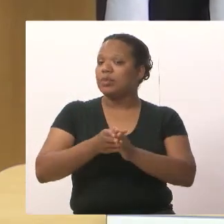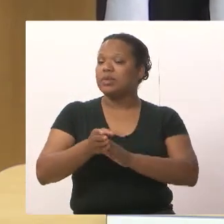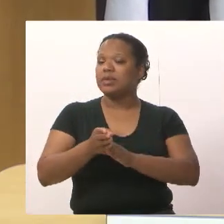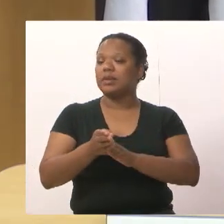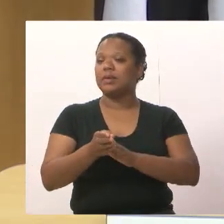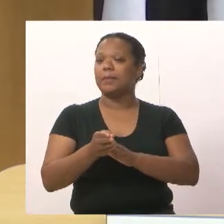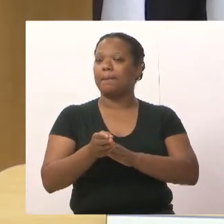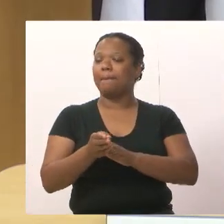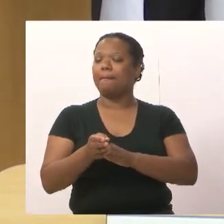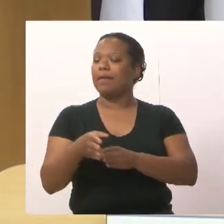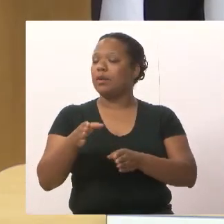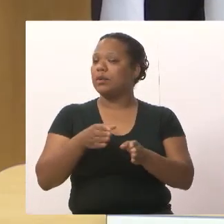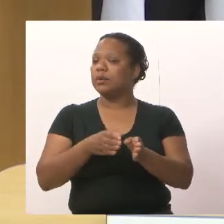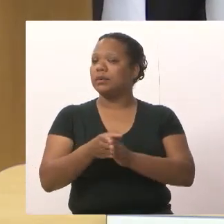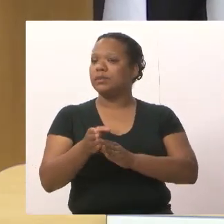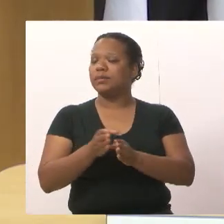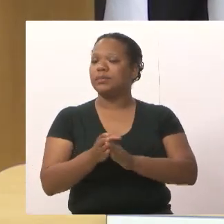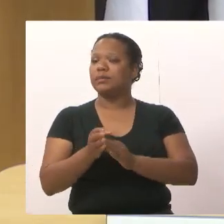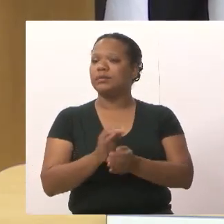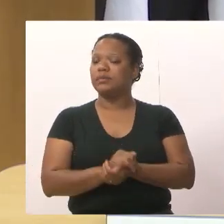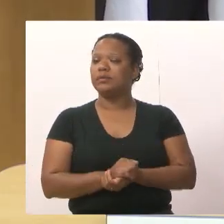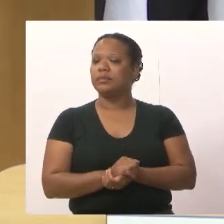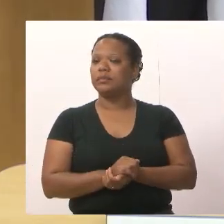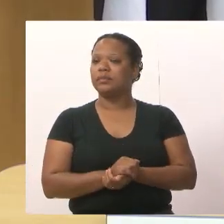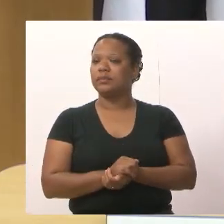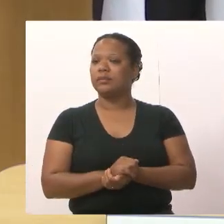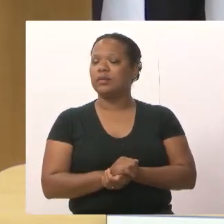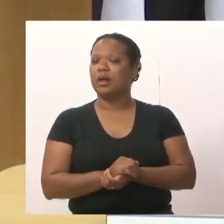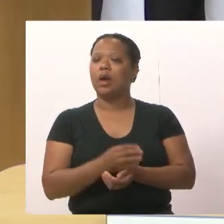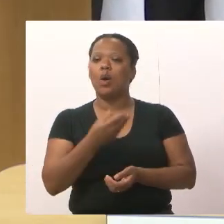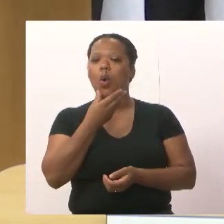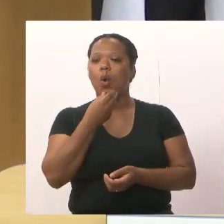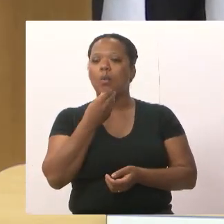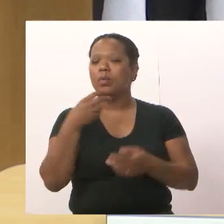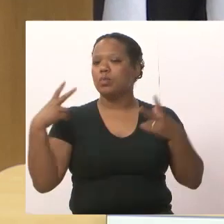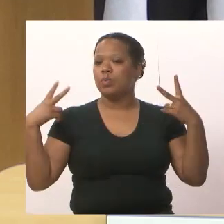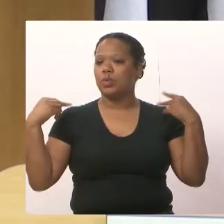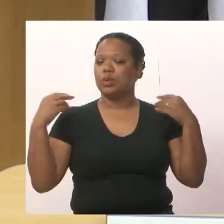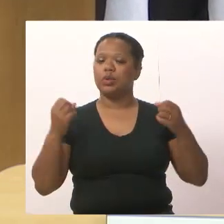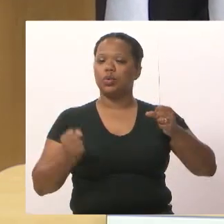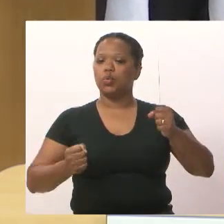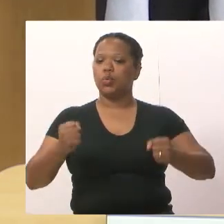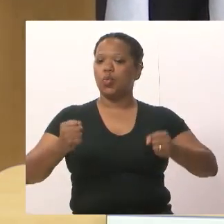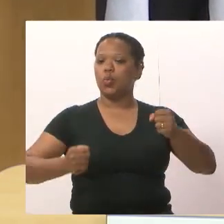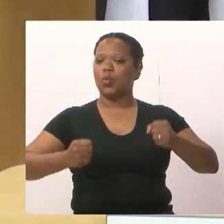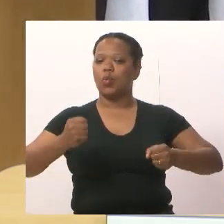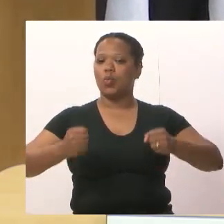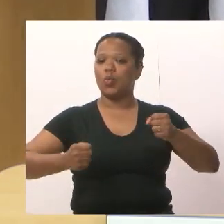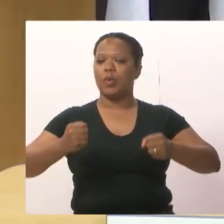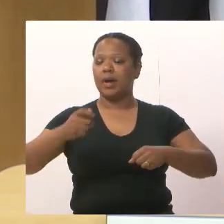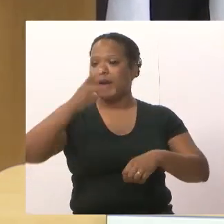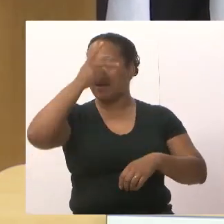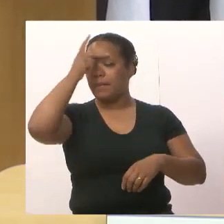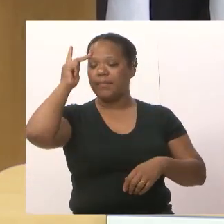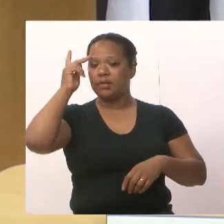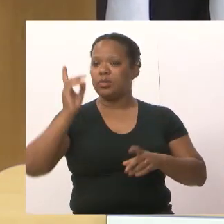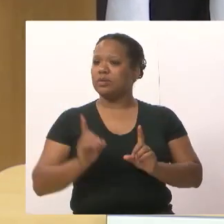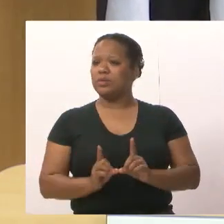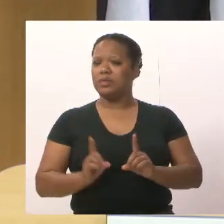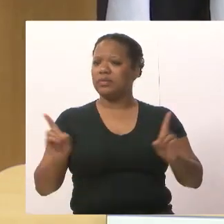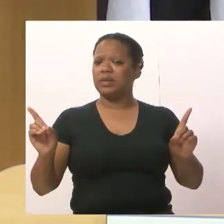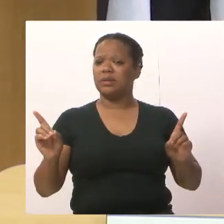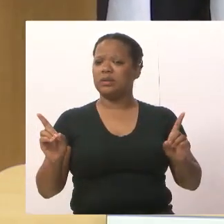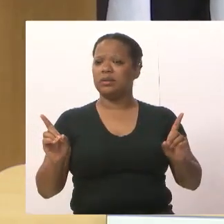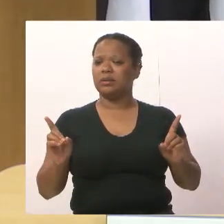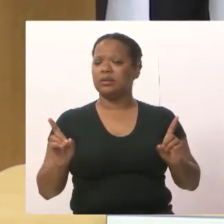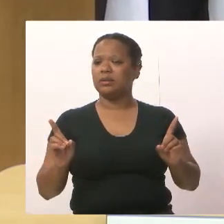aqui eu faço uma alegoria, ele é um motorista de um carro. Se a pessoa com deficiência, ele